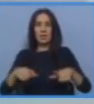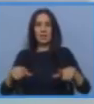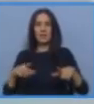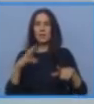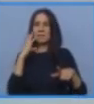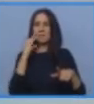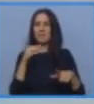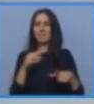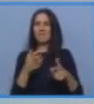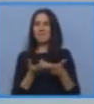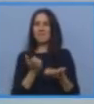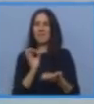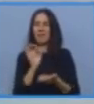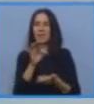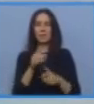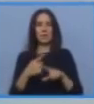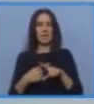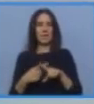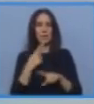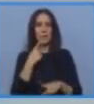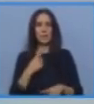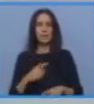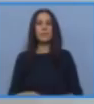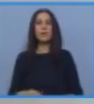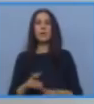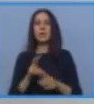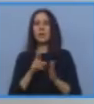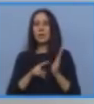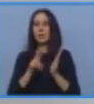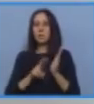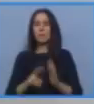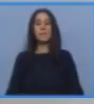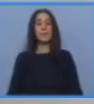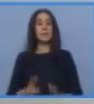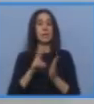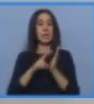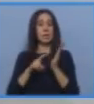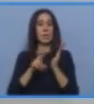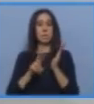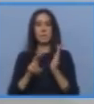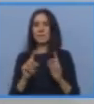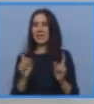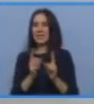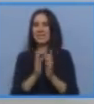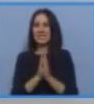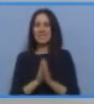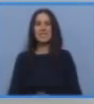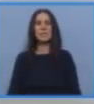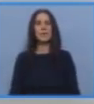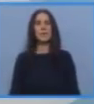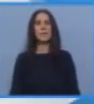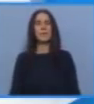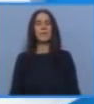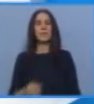que é uma referência muito interessante. A segunda leitura mesmo muito brevemente. É